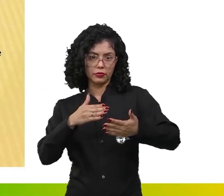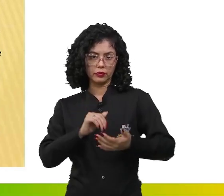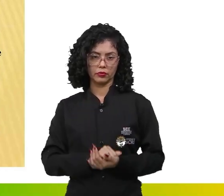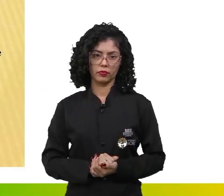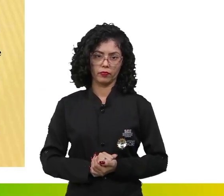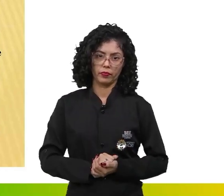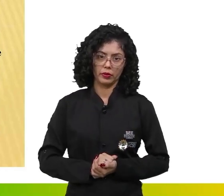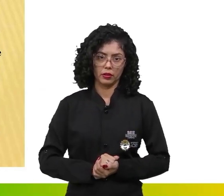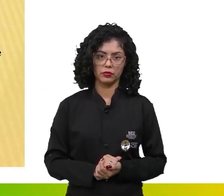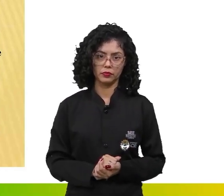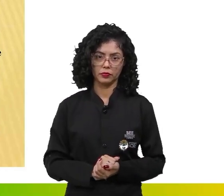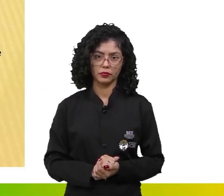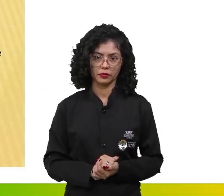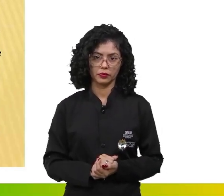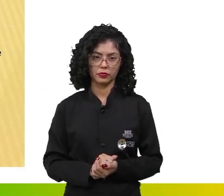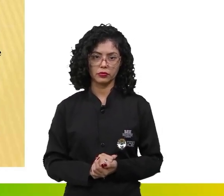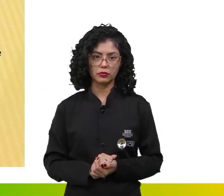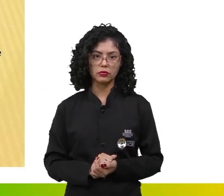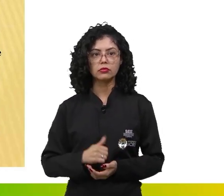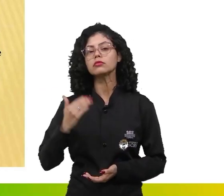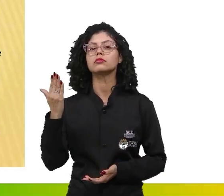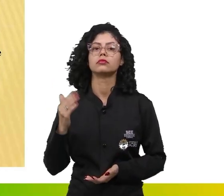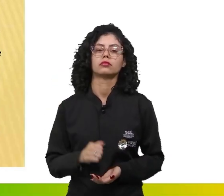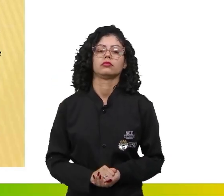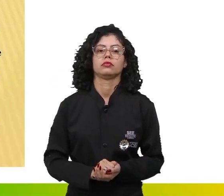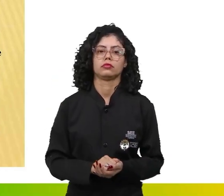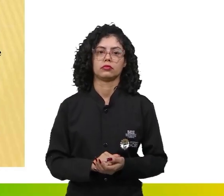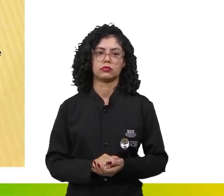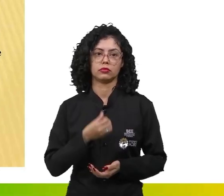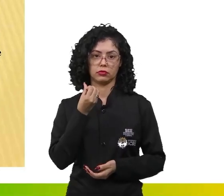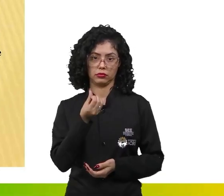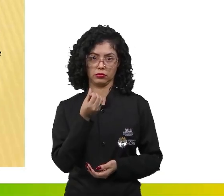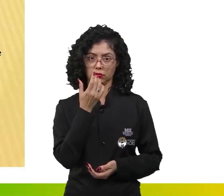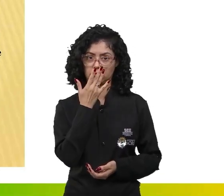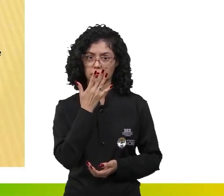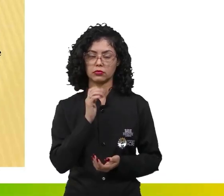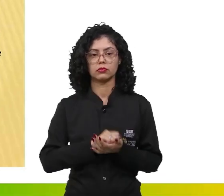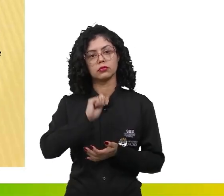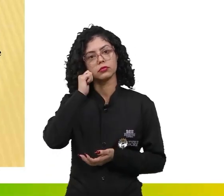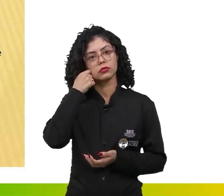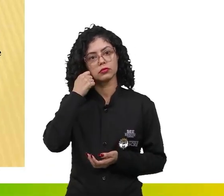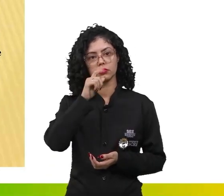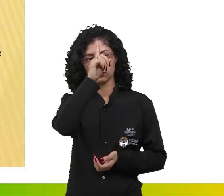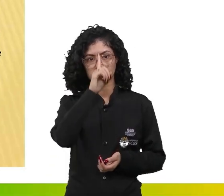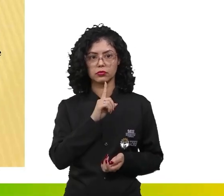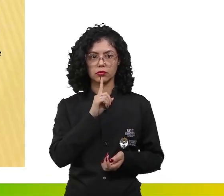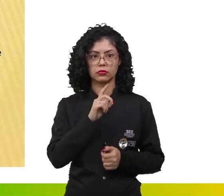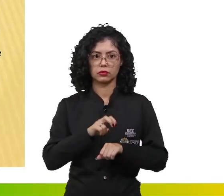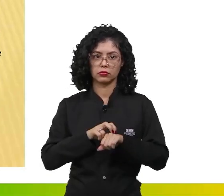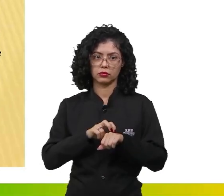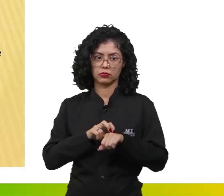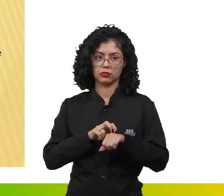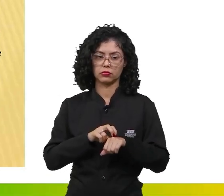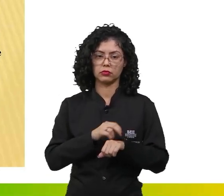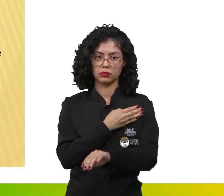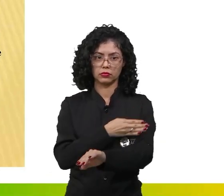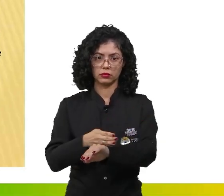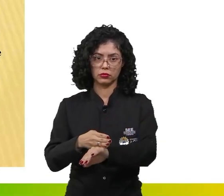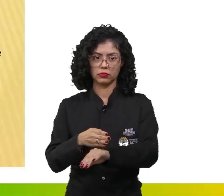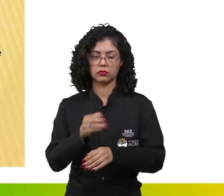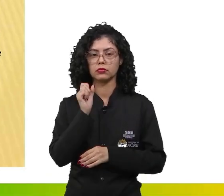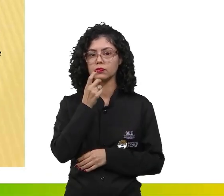movimento. A bandeira do Apartheid. Em 6 cores, preta, amarela, verde,